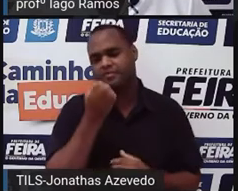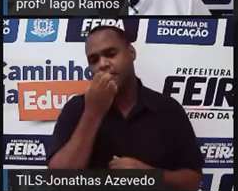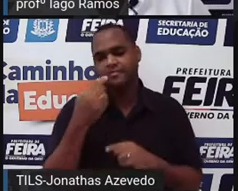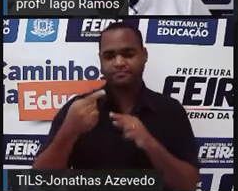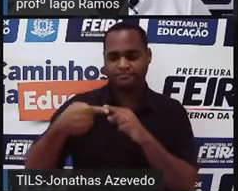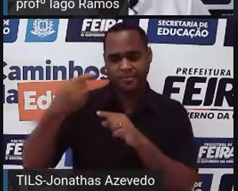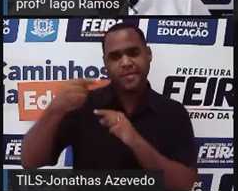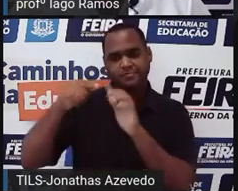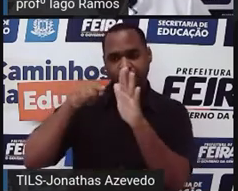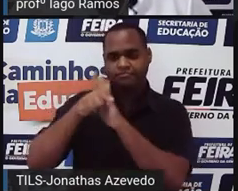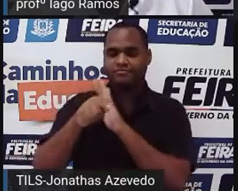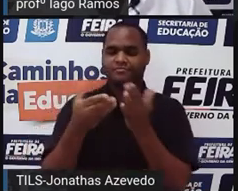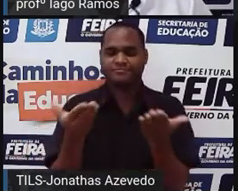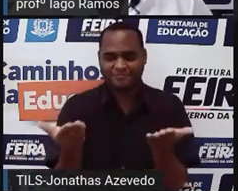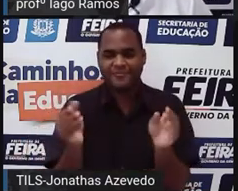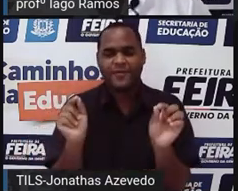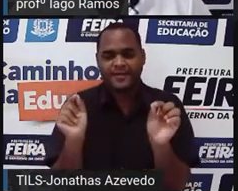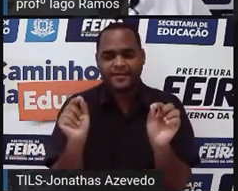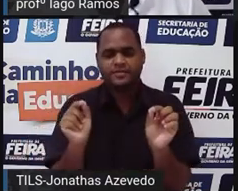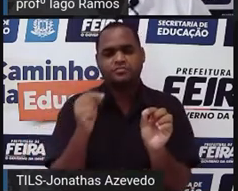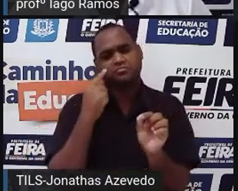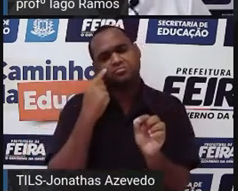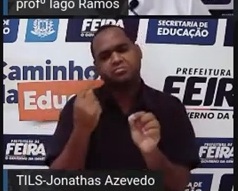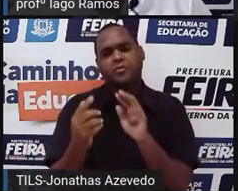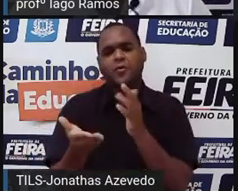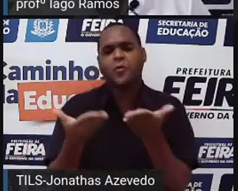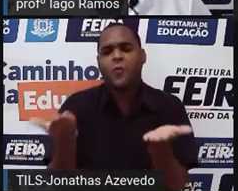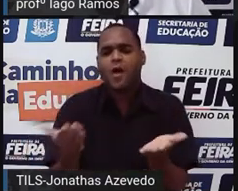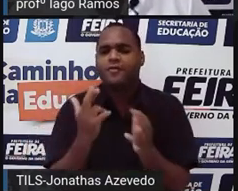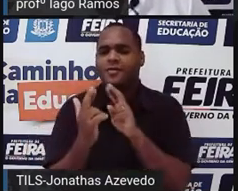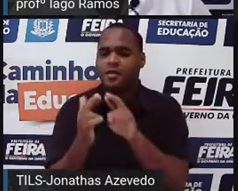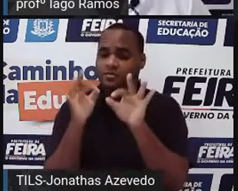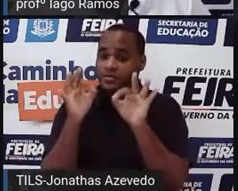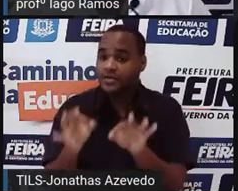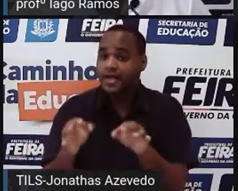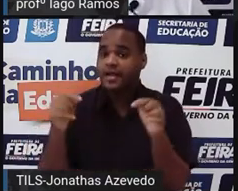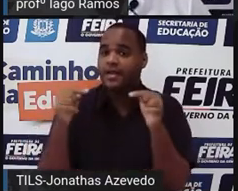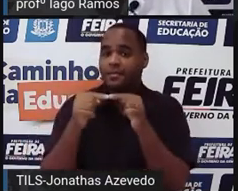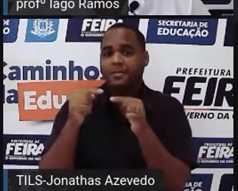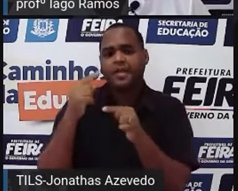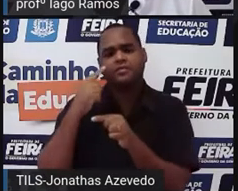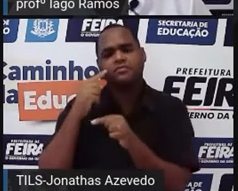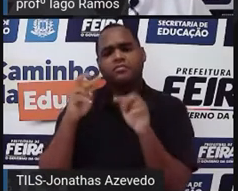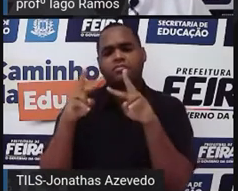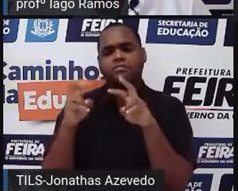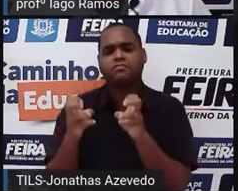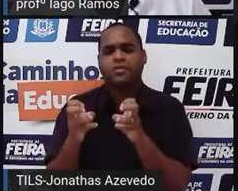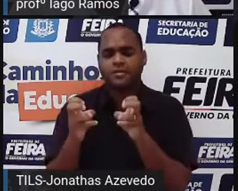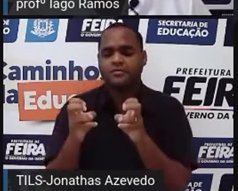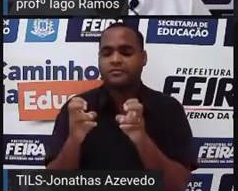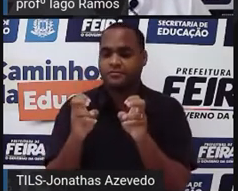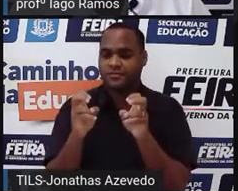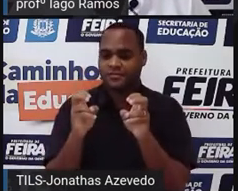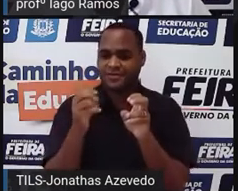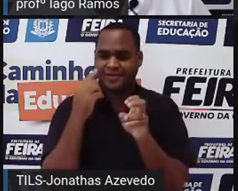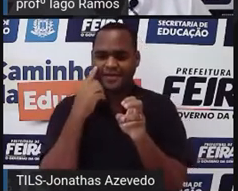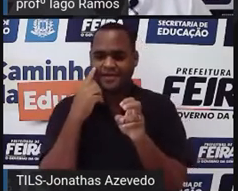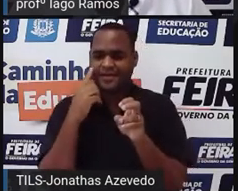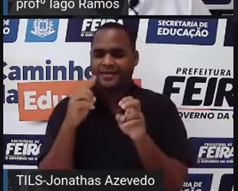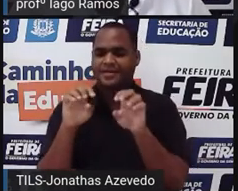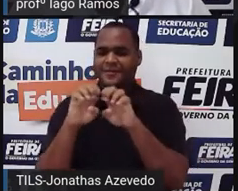primeira pergunta é, olha só, qual é o resultado correto para essa expressão? E a expressão que tem aí